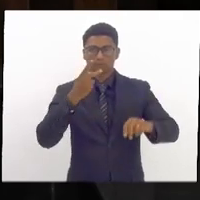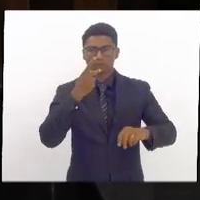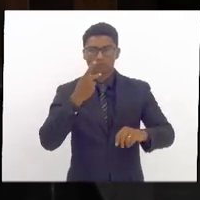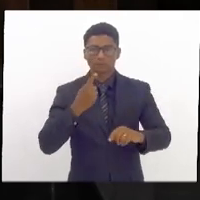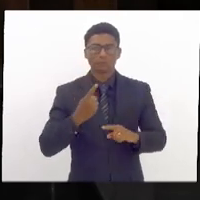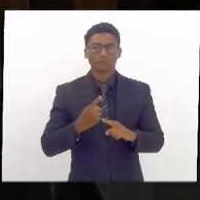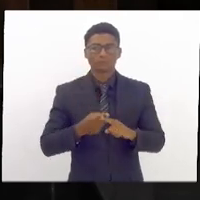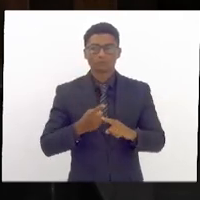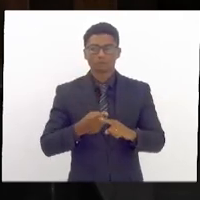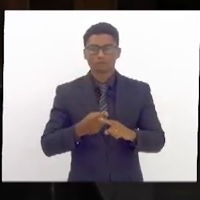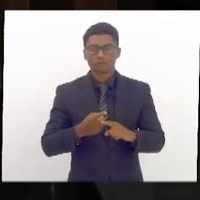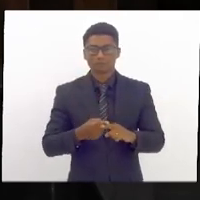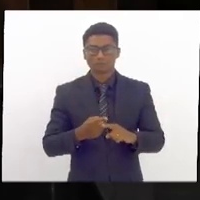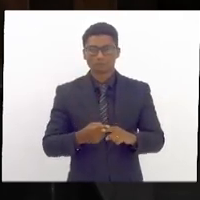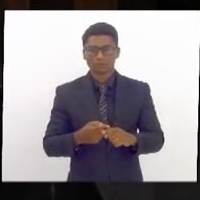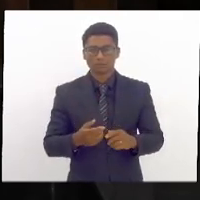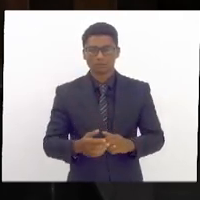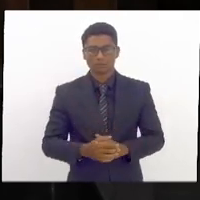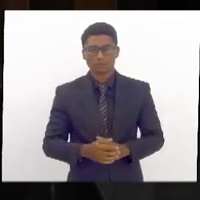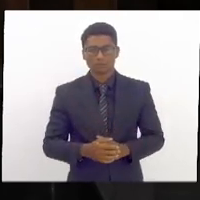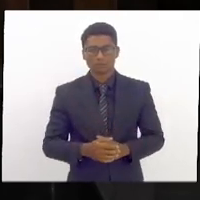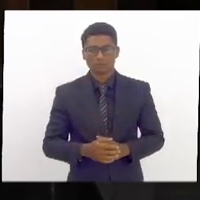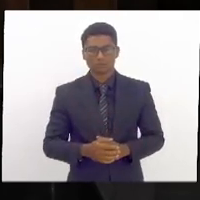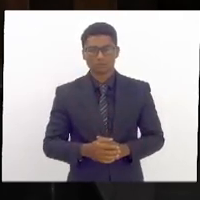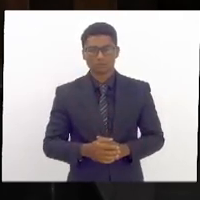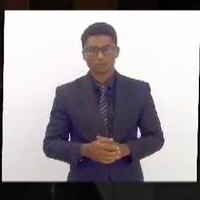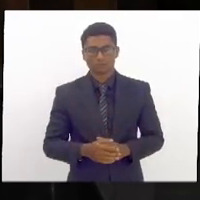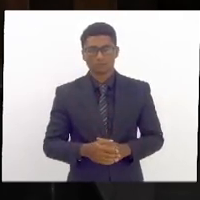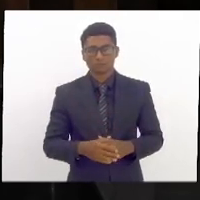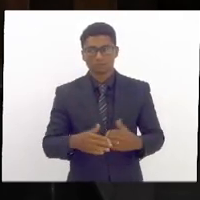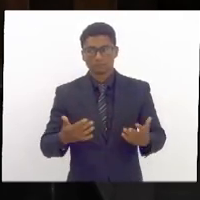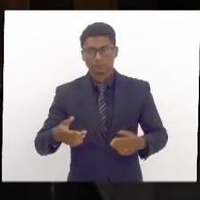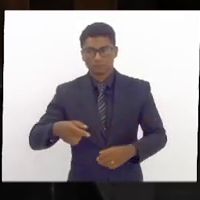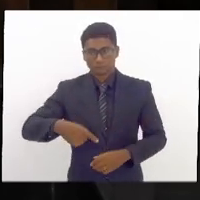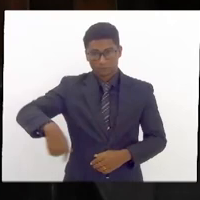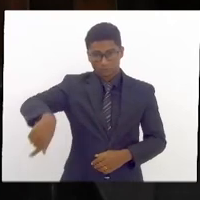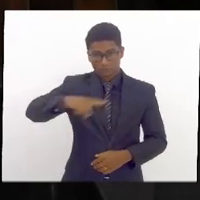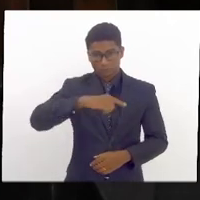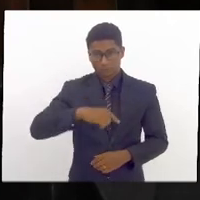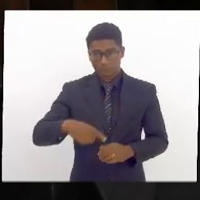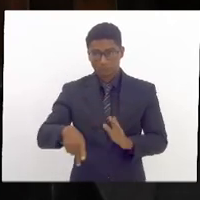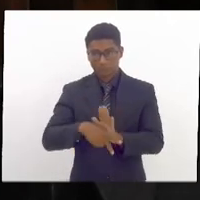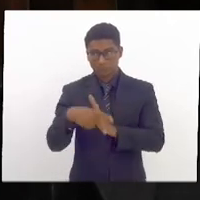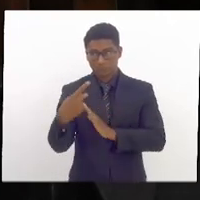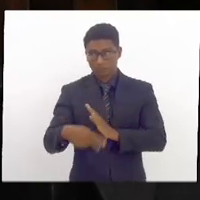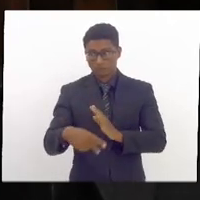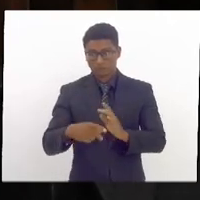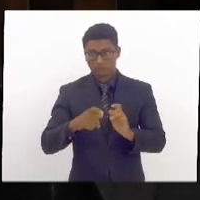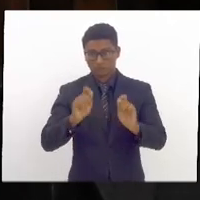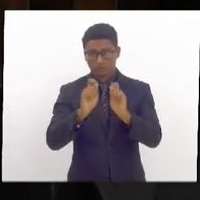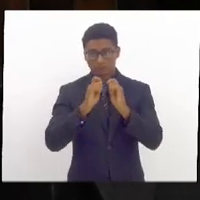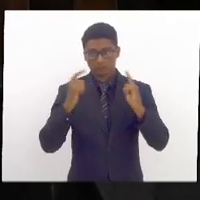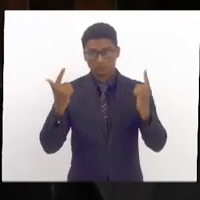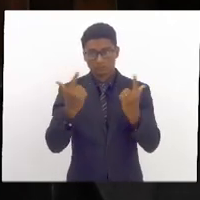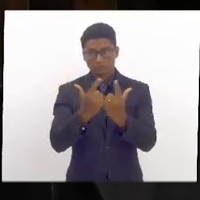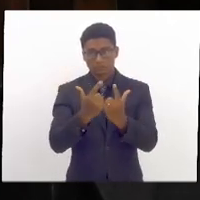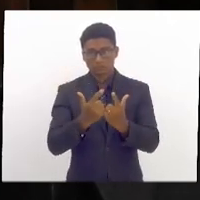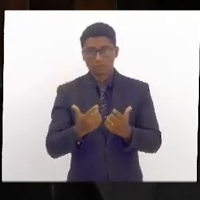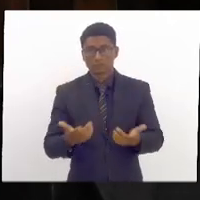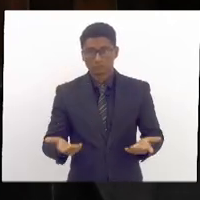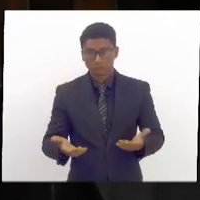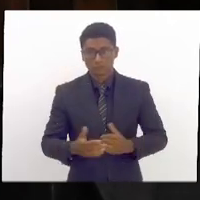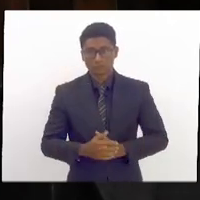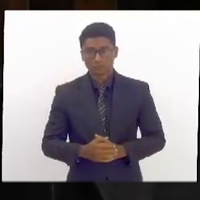deixar registrado a forma pela qual nós, o Parlamento Fluminense, nessa tarde, ultrapassou uma potencial